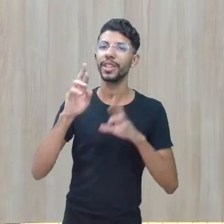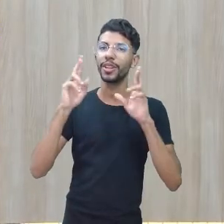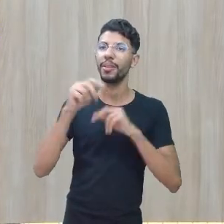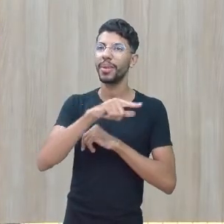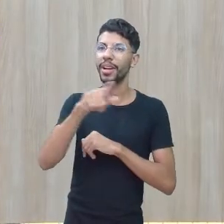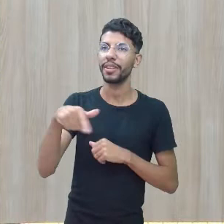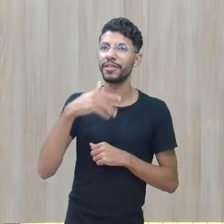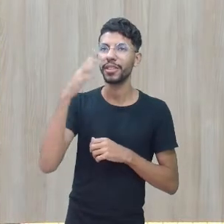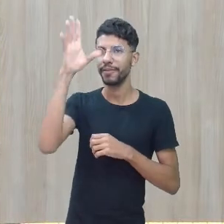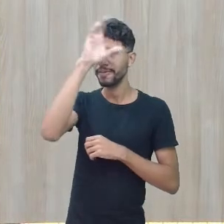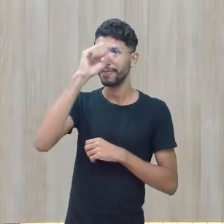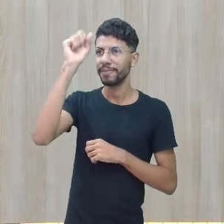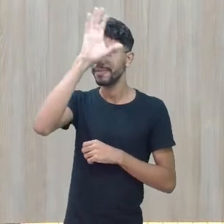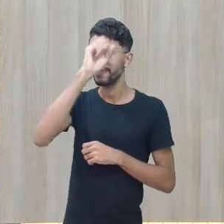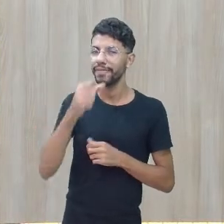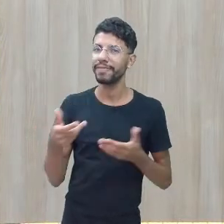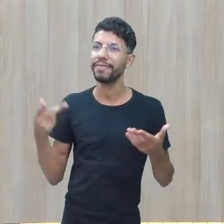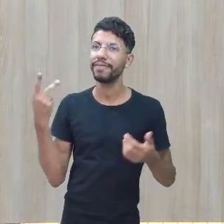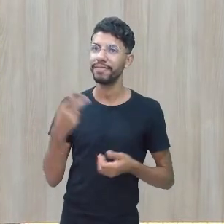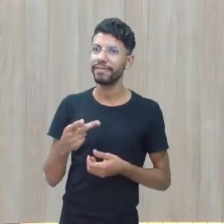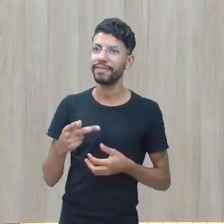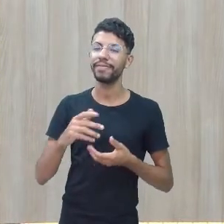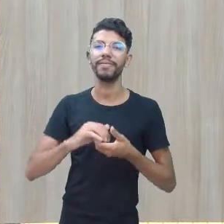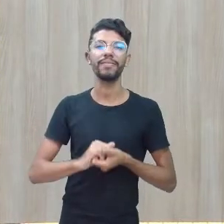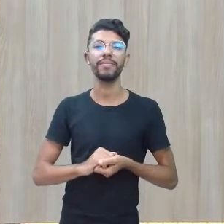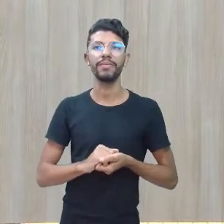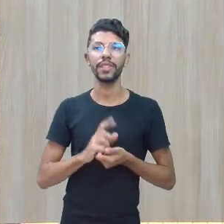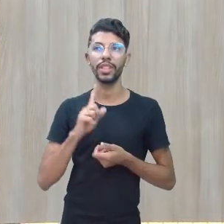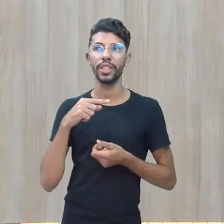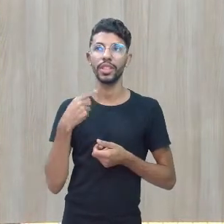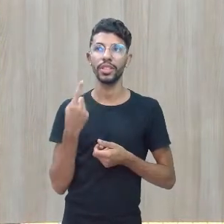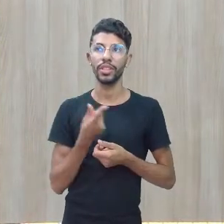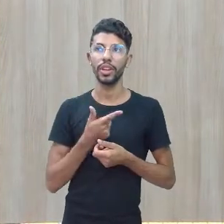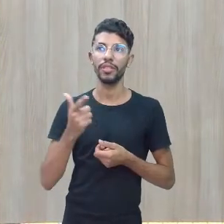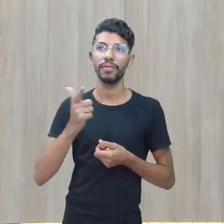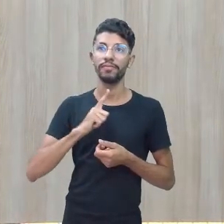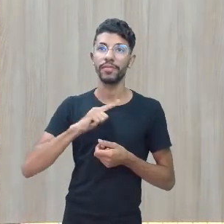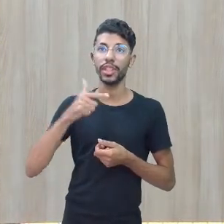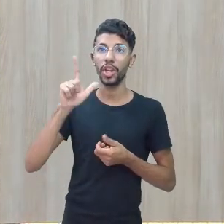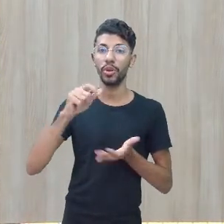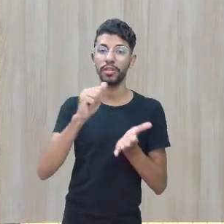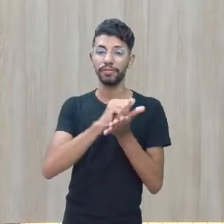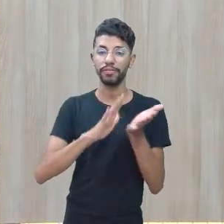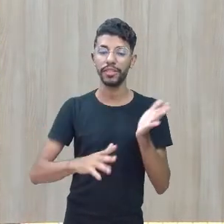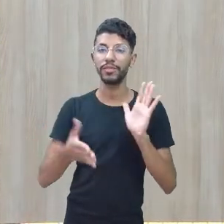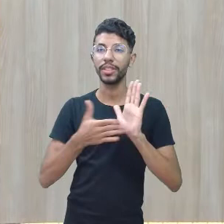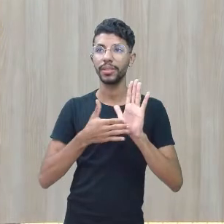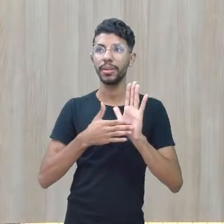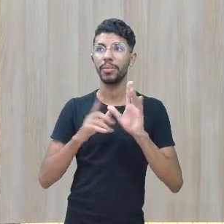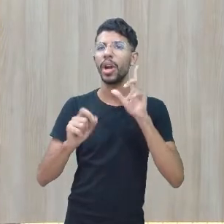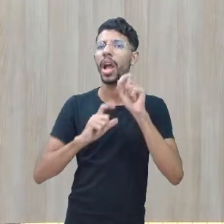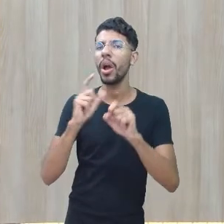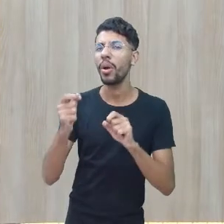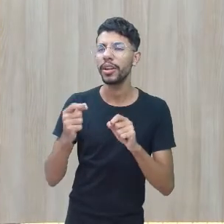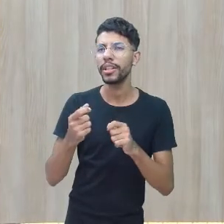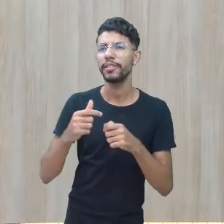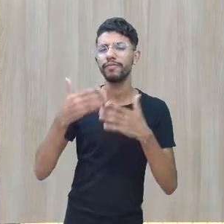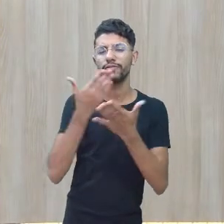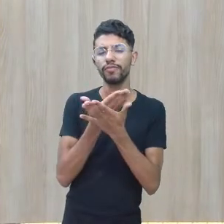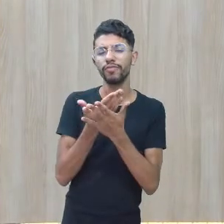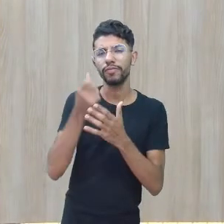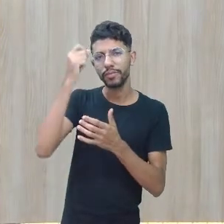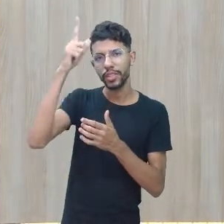que vocês tenham aprendido por aqui. A gente vai ficar com uma outra atividade proposta, que é trabalhar com essa ideia